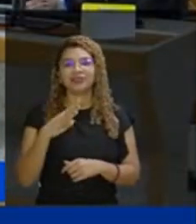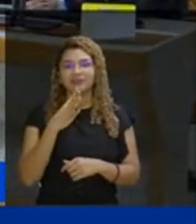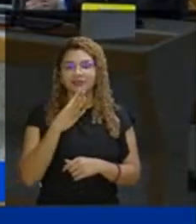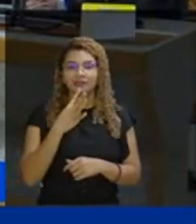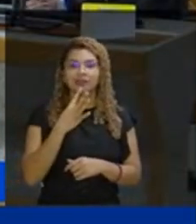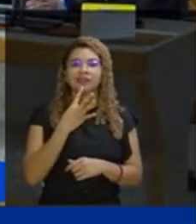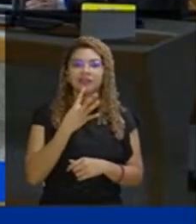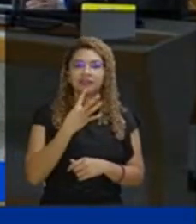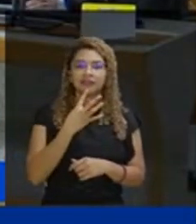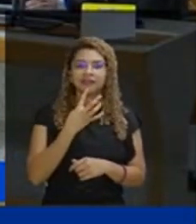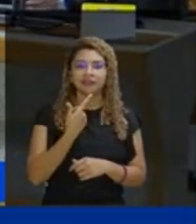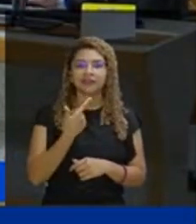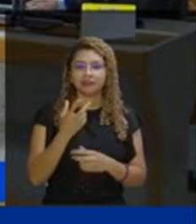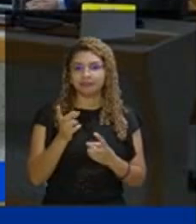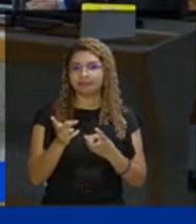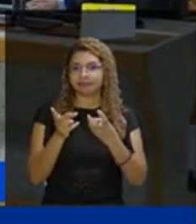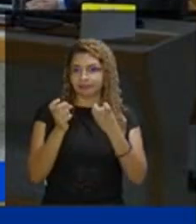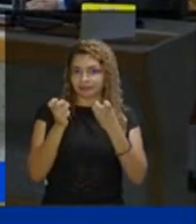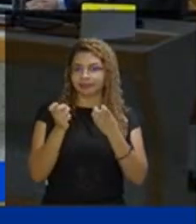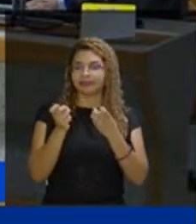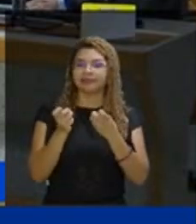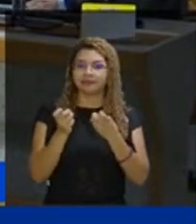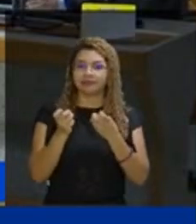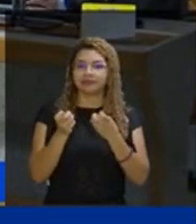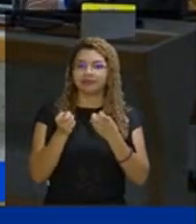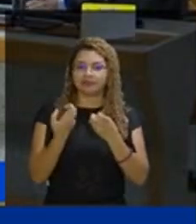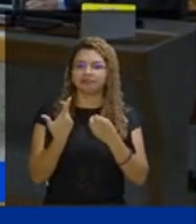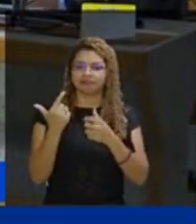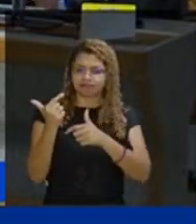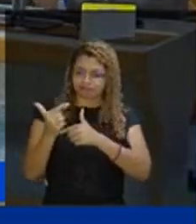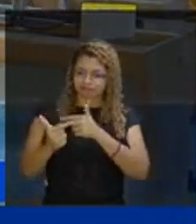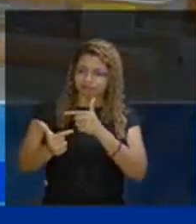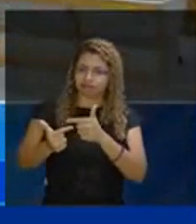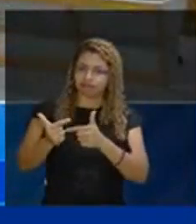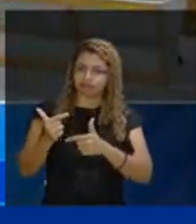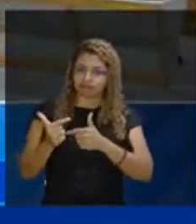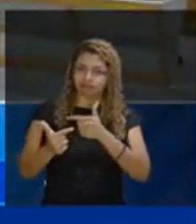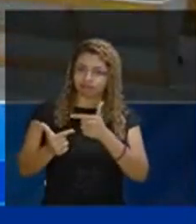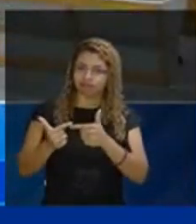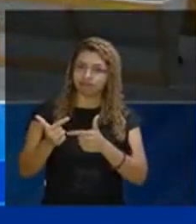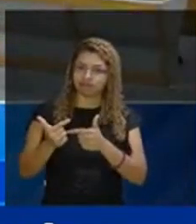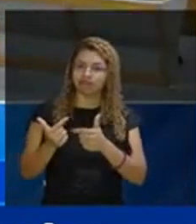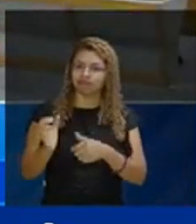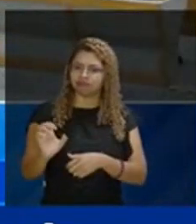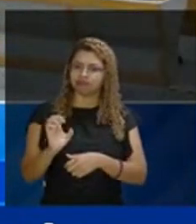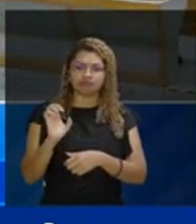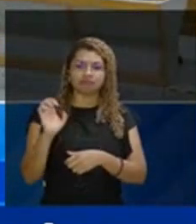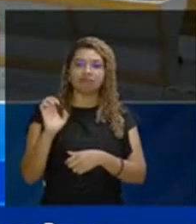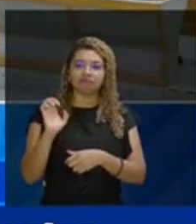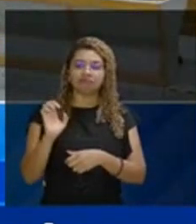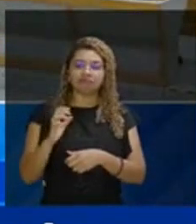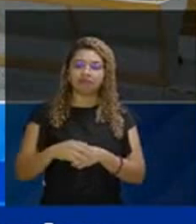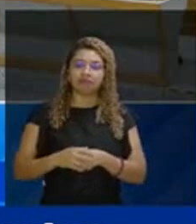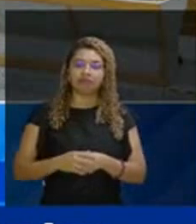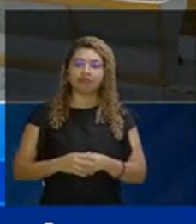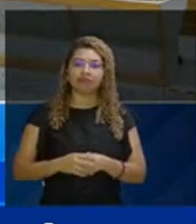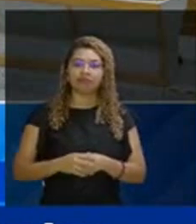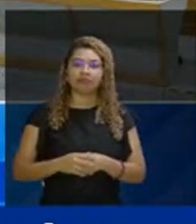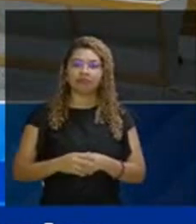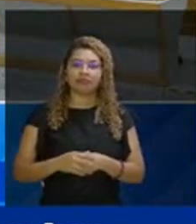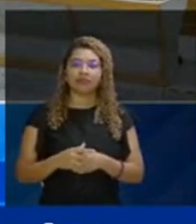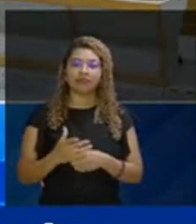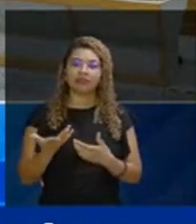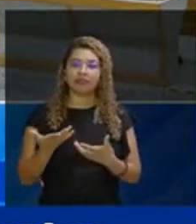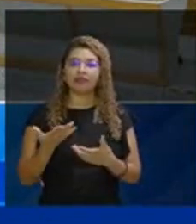e percebe a sua atuação e muitas das vezes acaba dupla